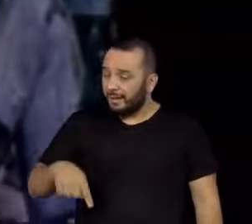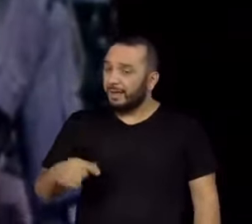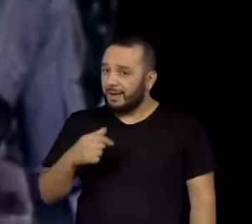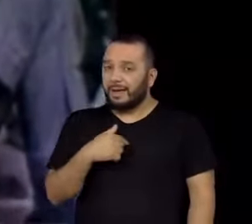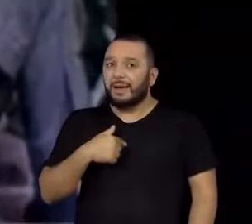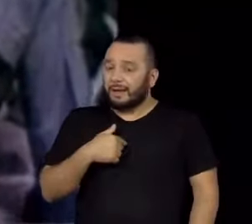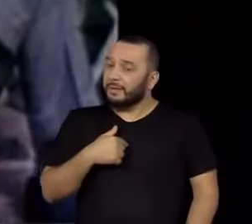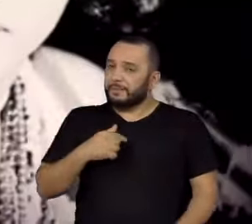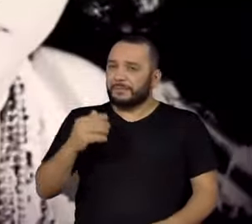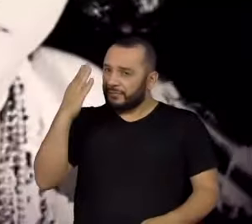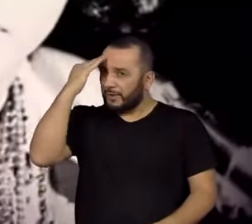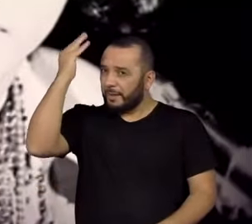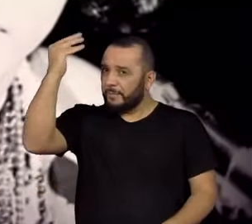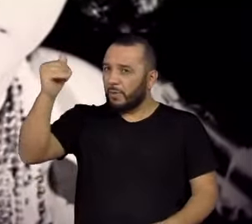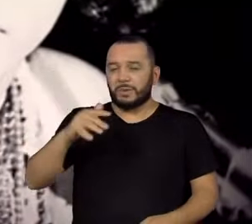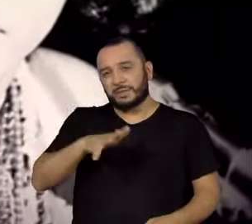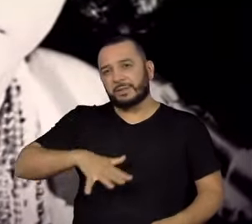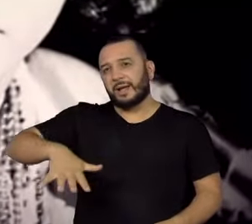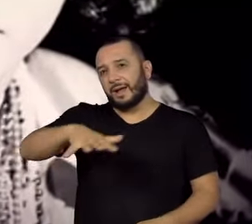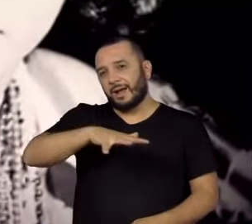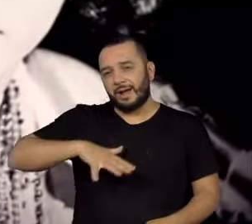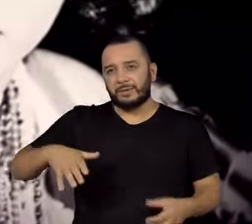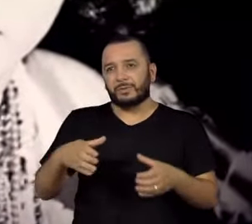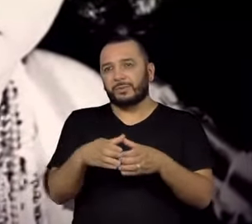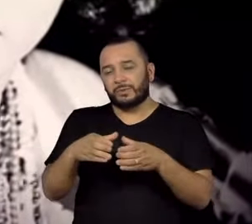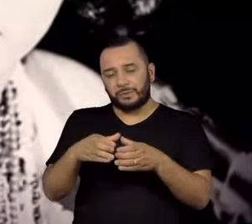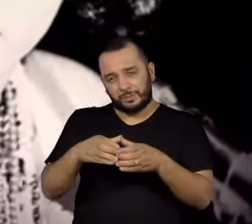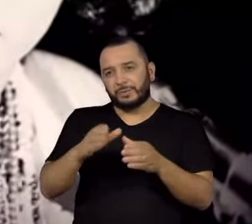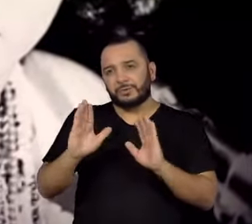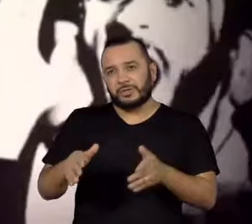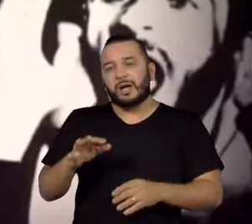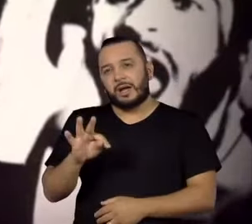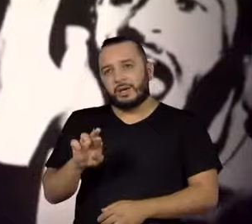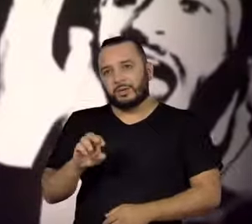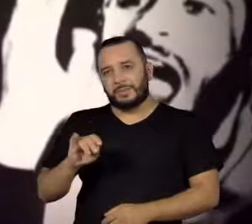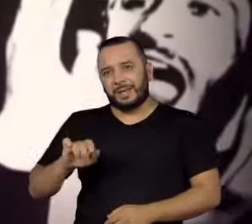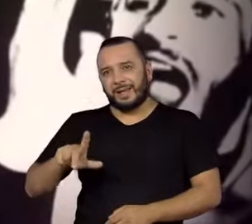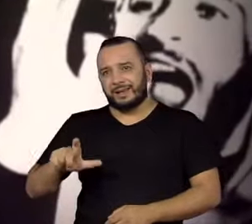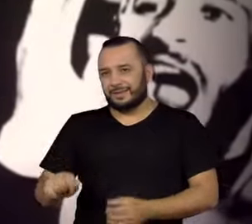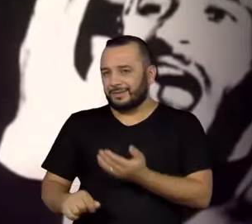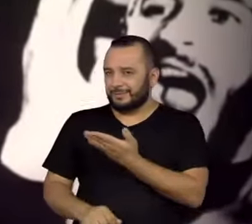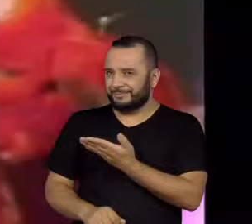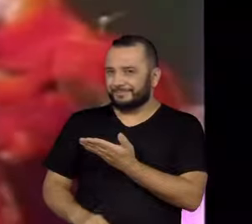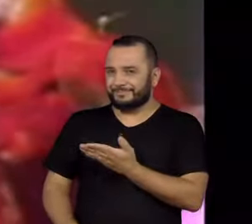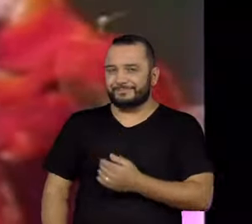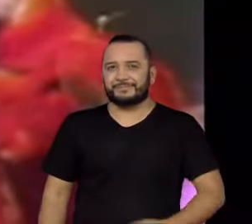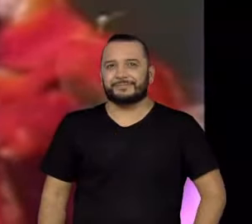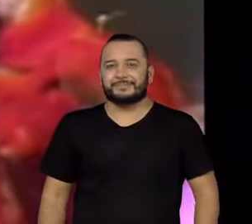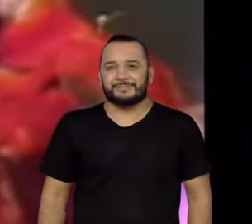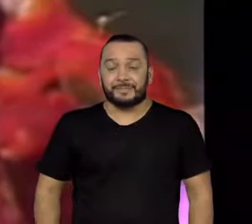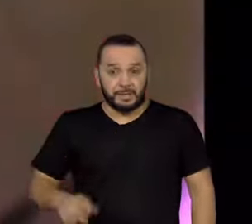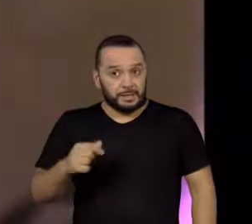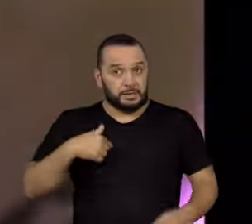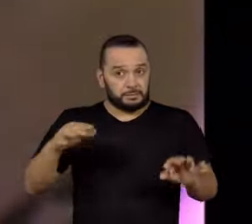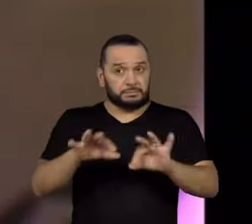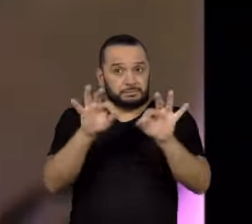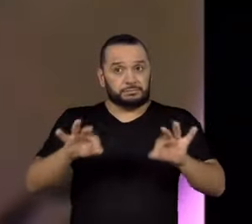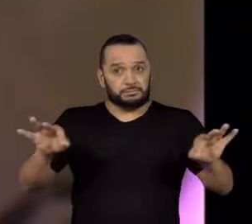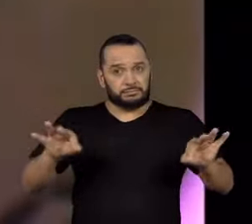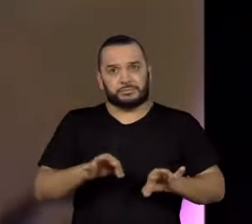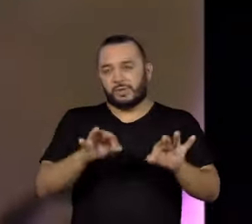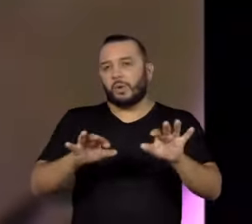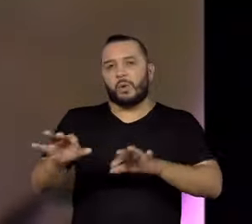e hino do tropicalismo. Eu inauguro o monumento no Planalto Central do país. O maestro organizou